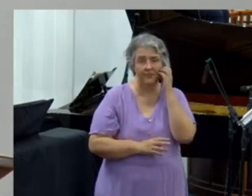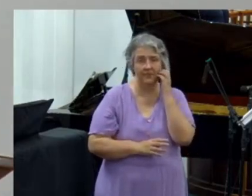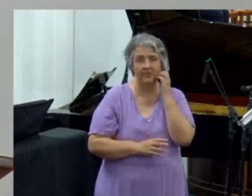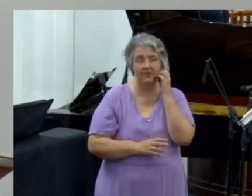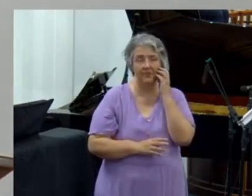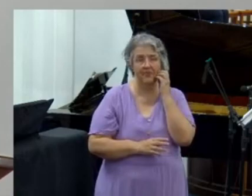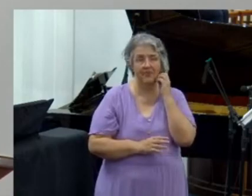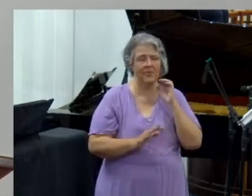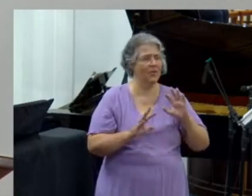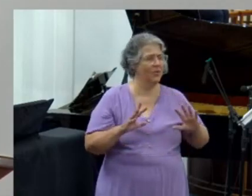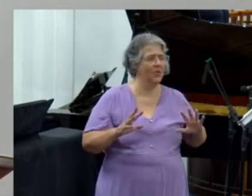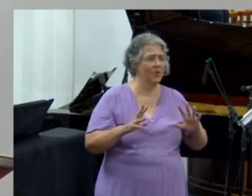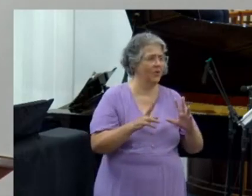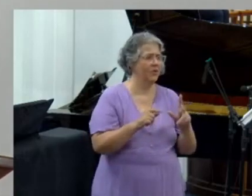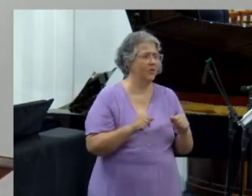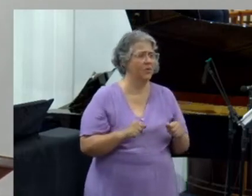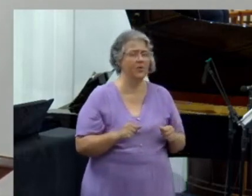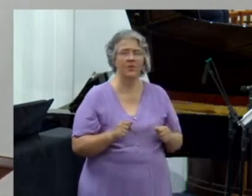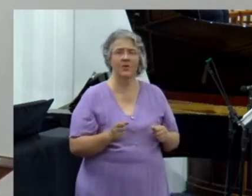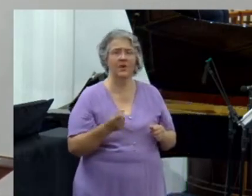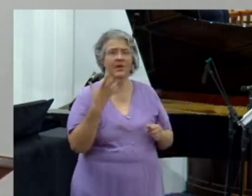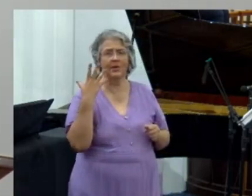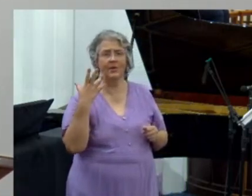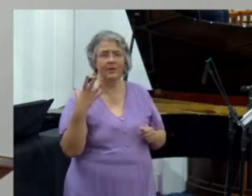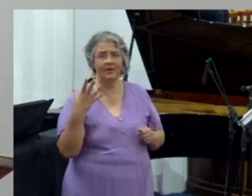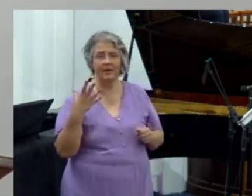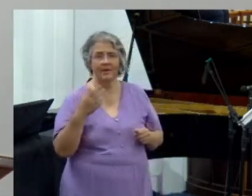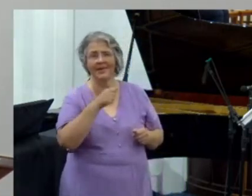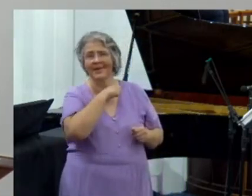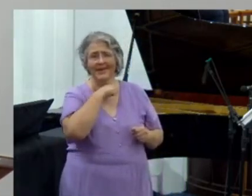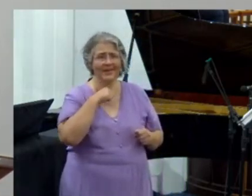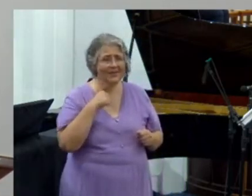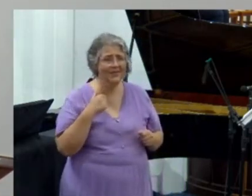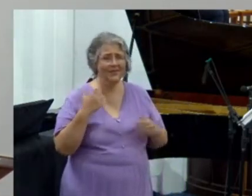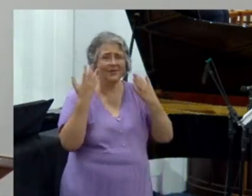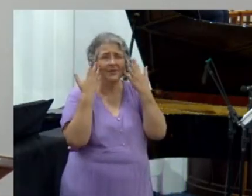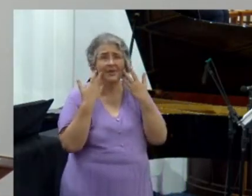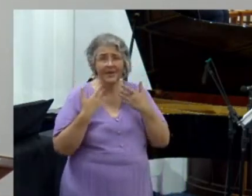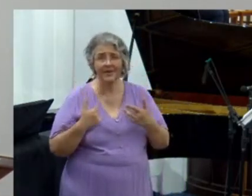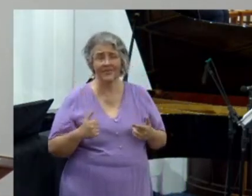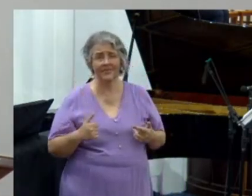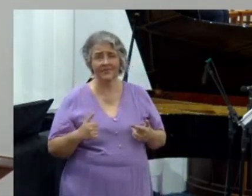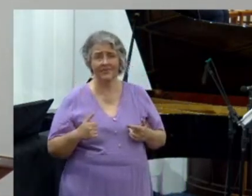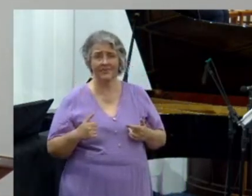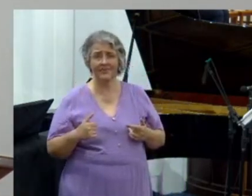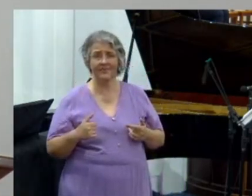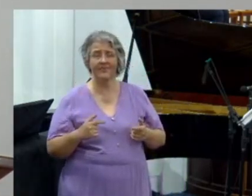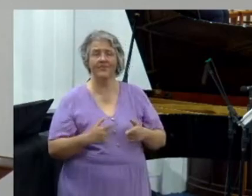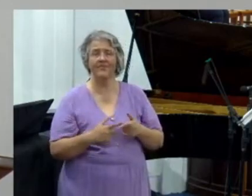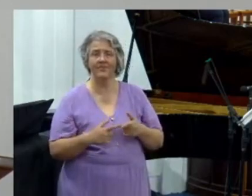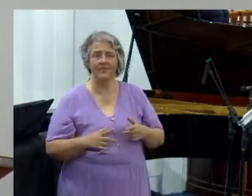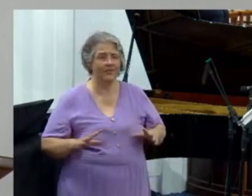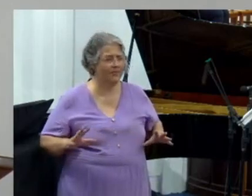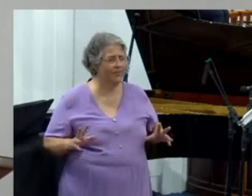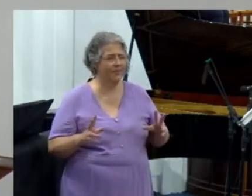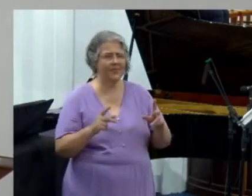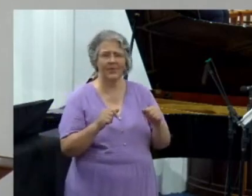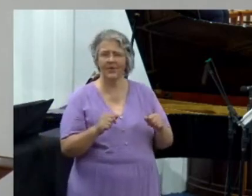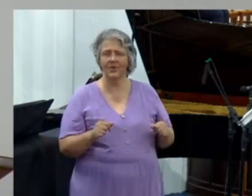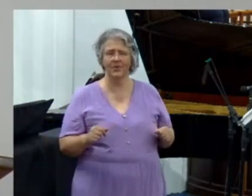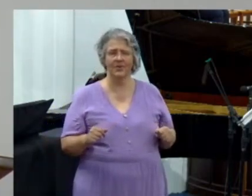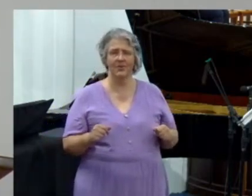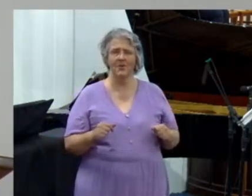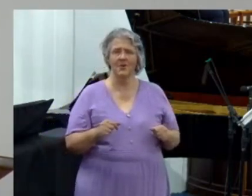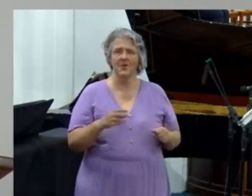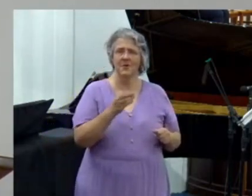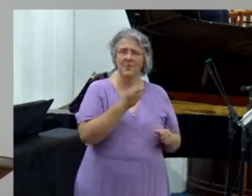os rituais do Antigo Testamento que envolviam sacrifícios de animais, que apontavam então para a expiação do pecado do povo.